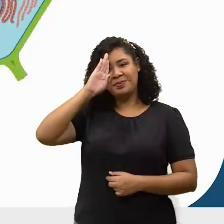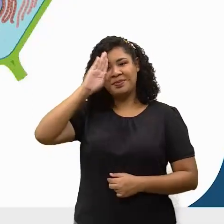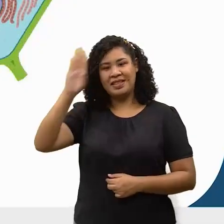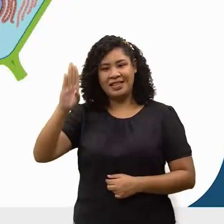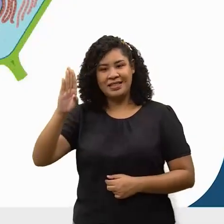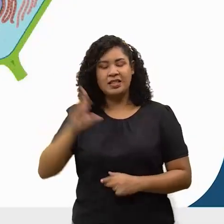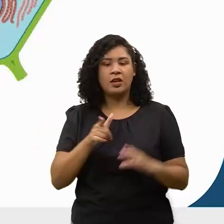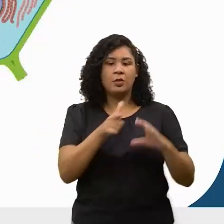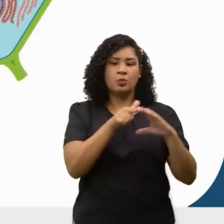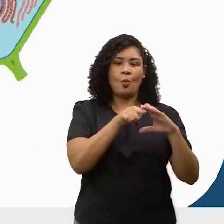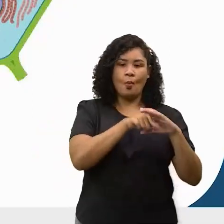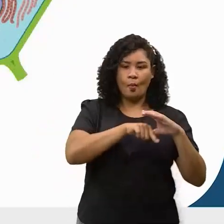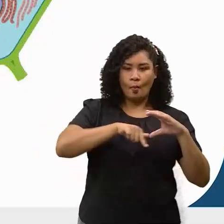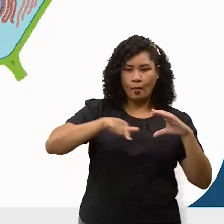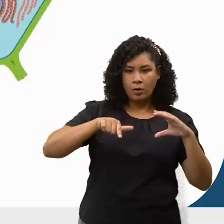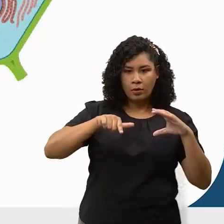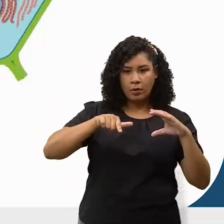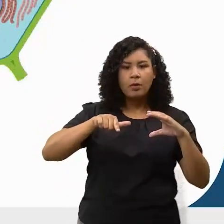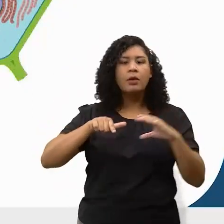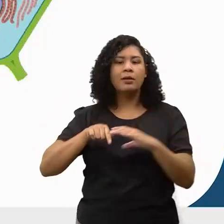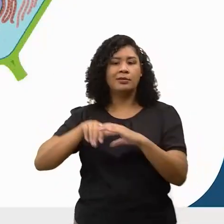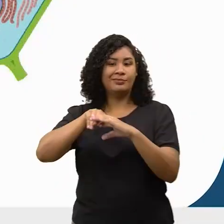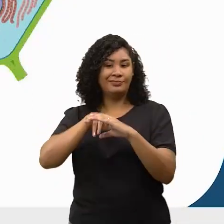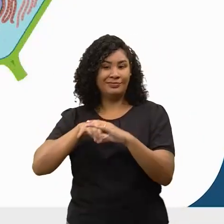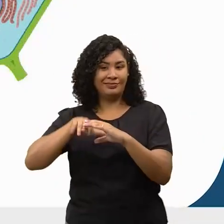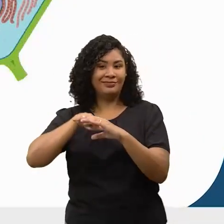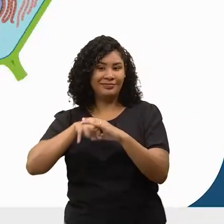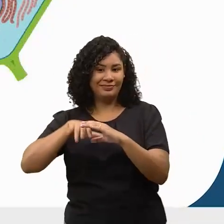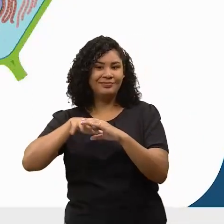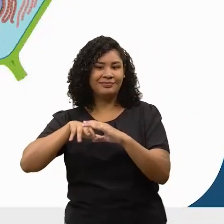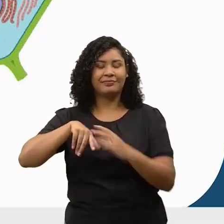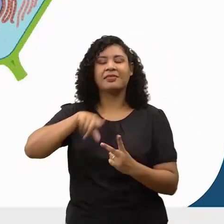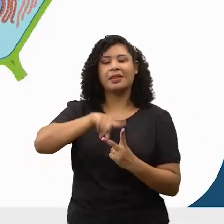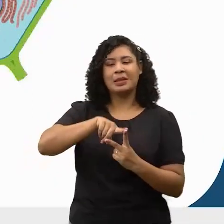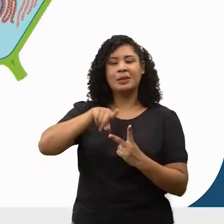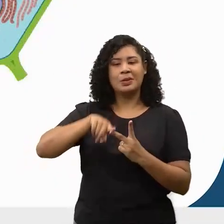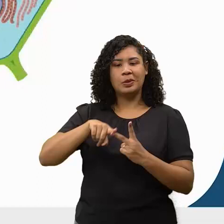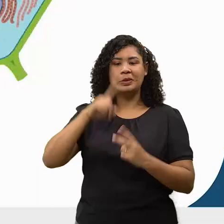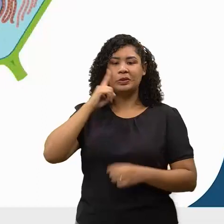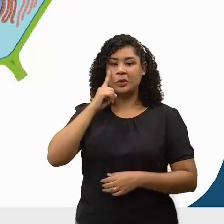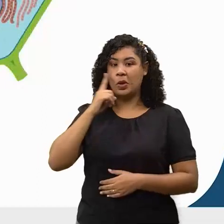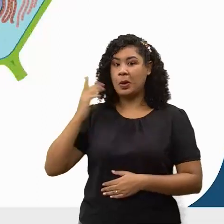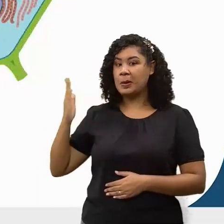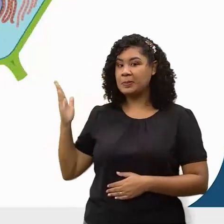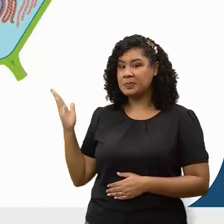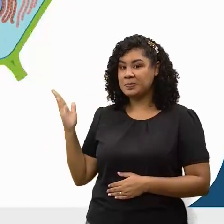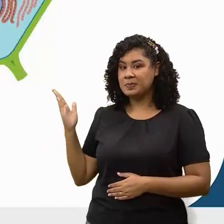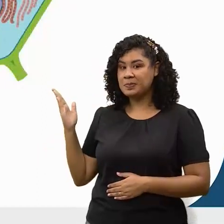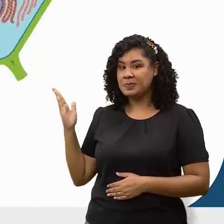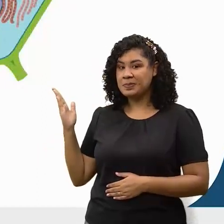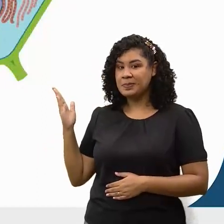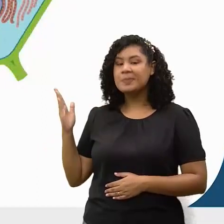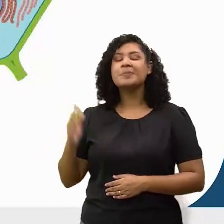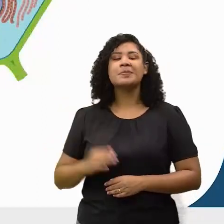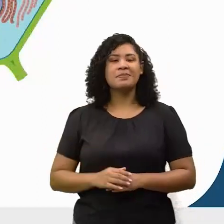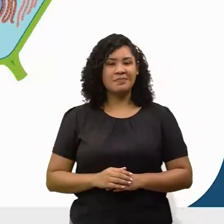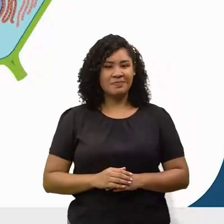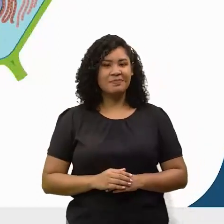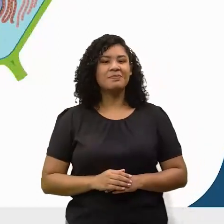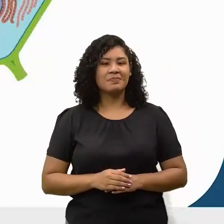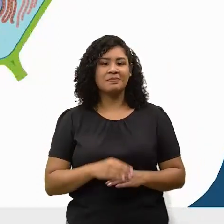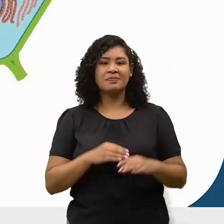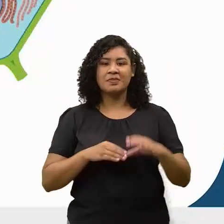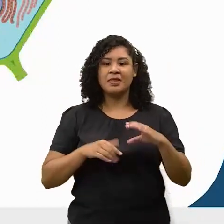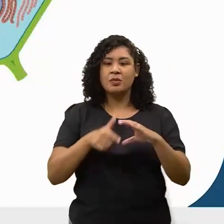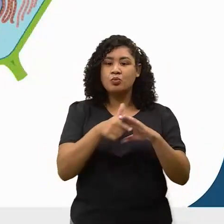célula procariótica e a célula eucariótica. A célula procariótica claramente é uma célula que não